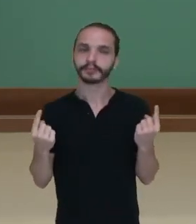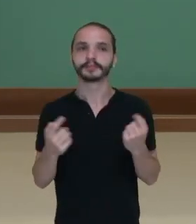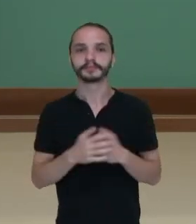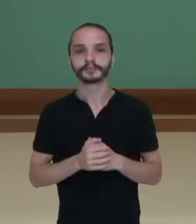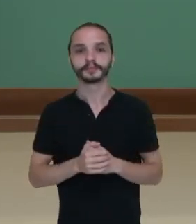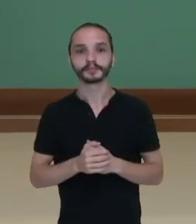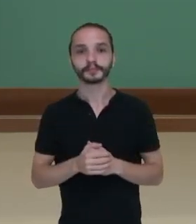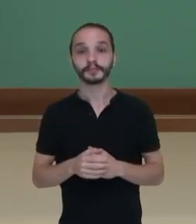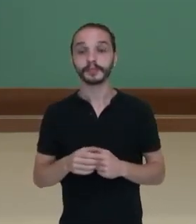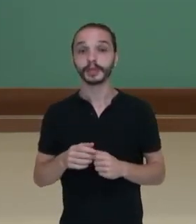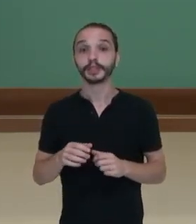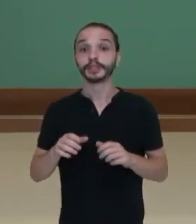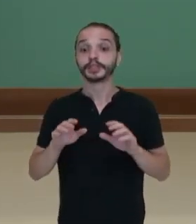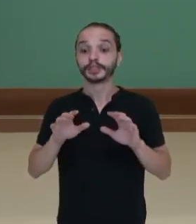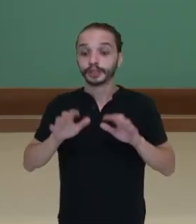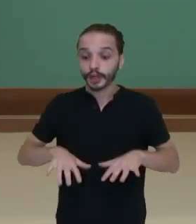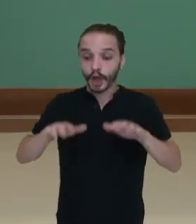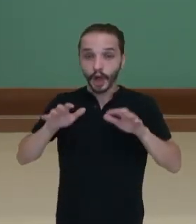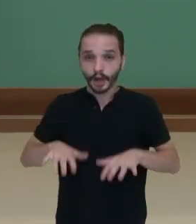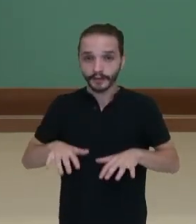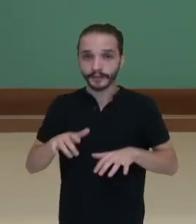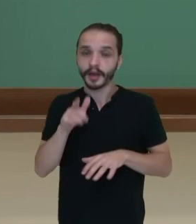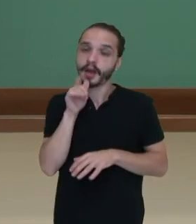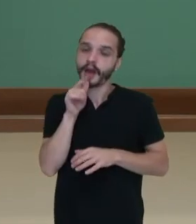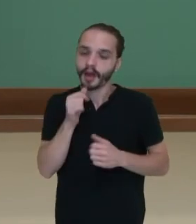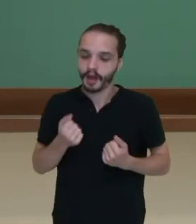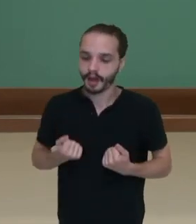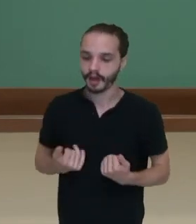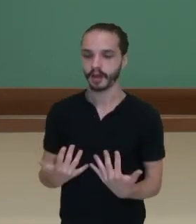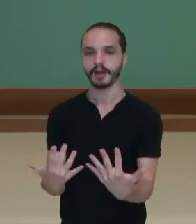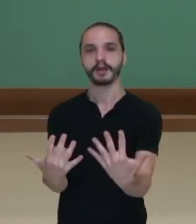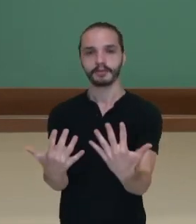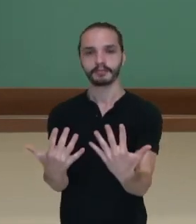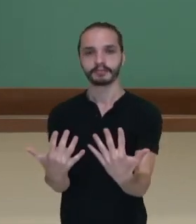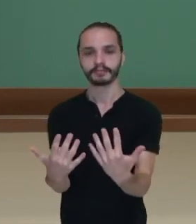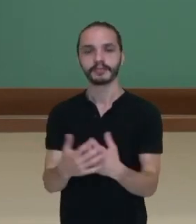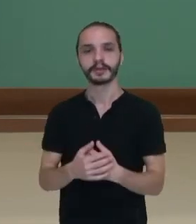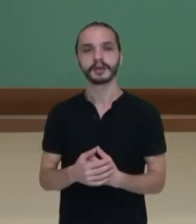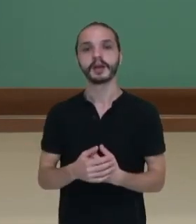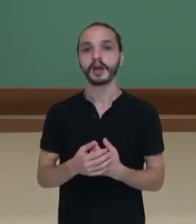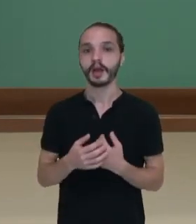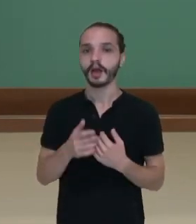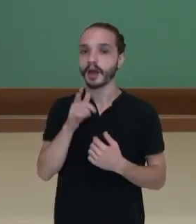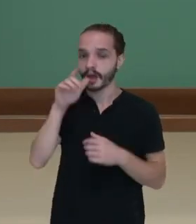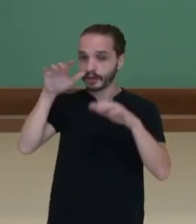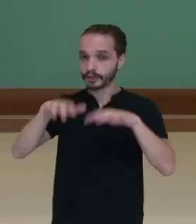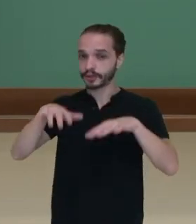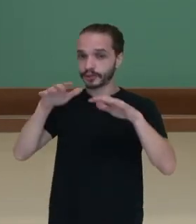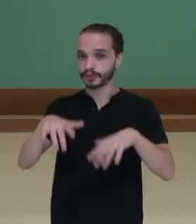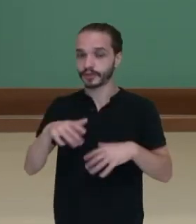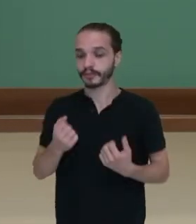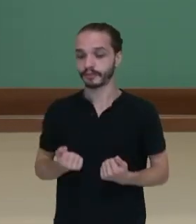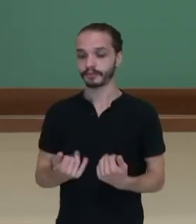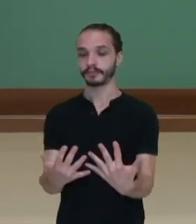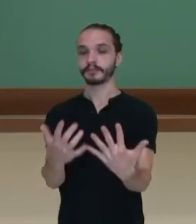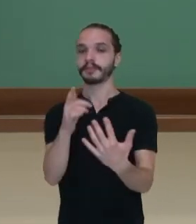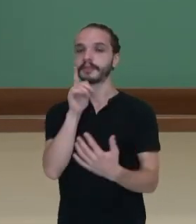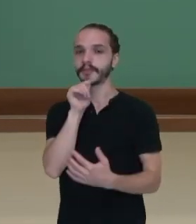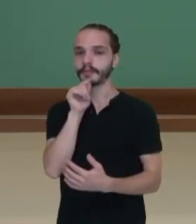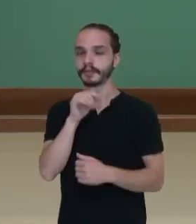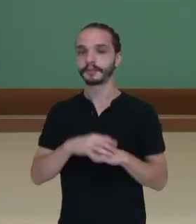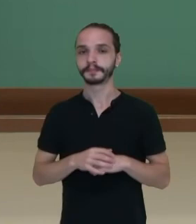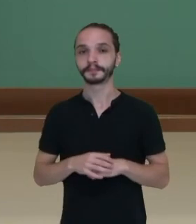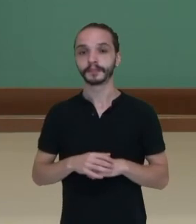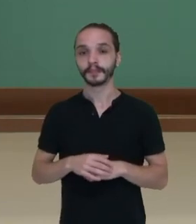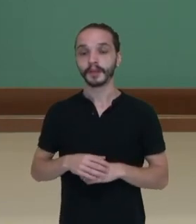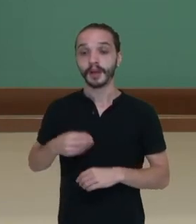Quando chove, a grama fica molhada. Quando chove, a grama fica molhada. Tenho essa conclusão. A grama